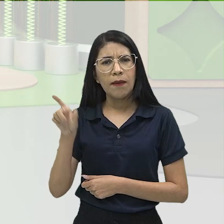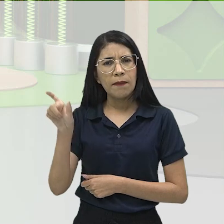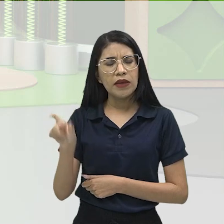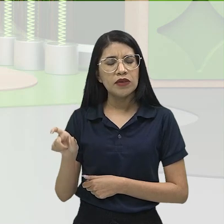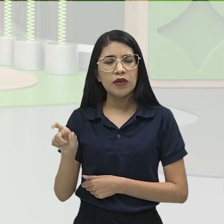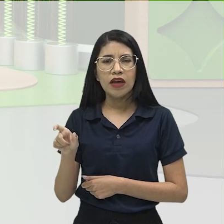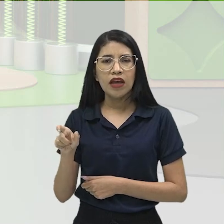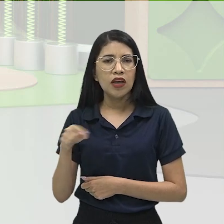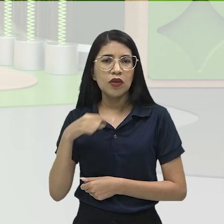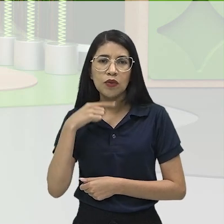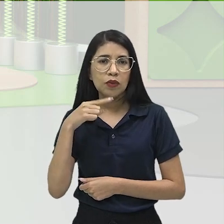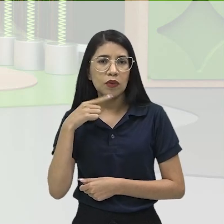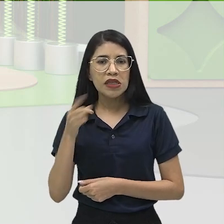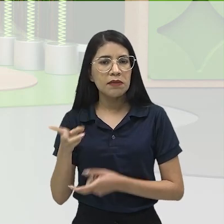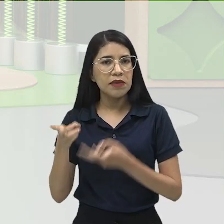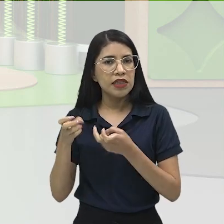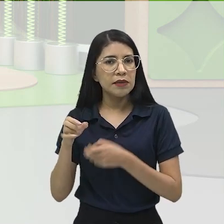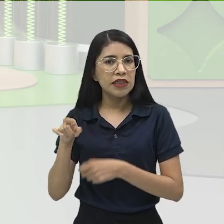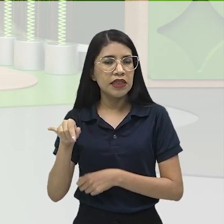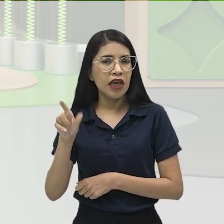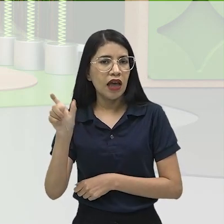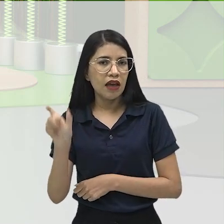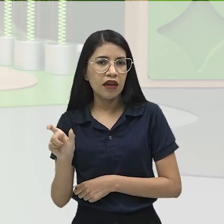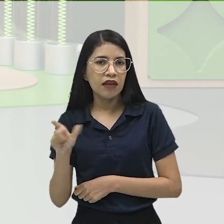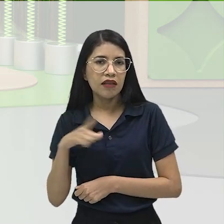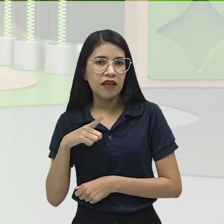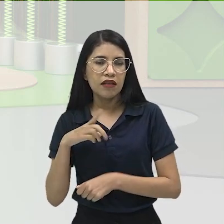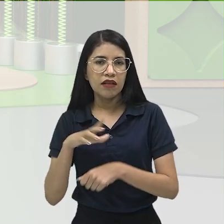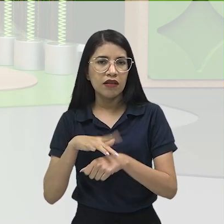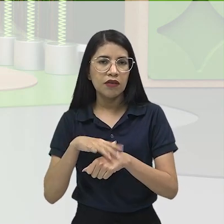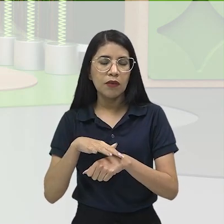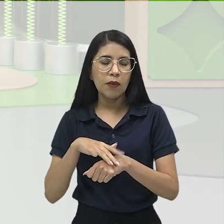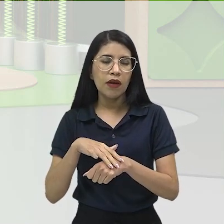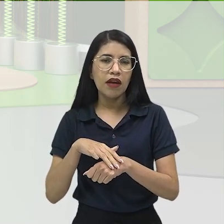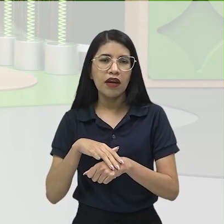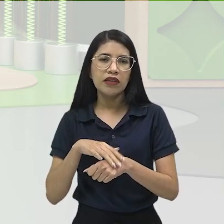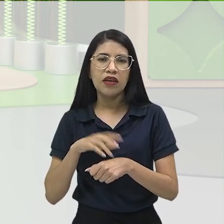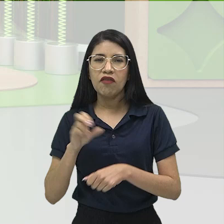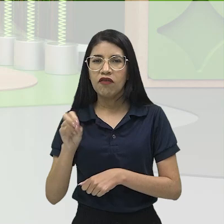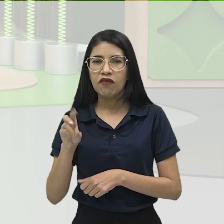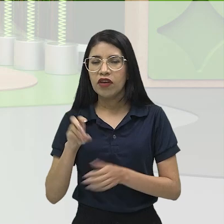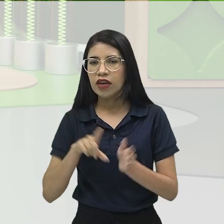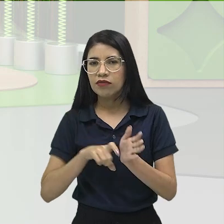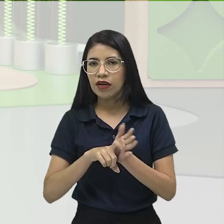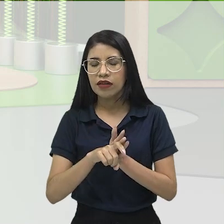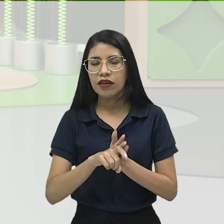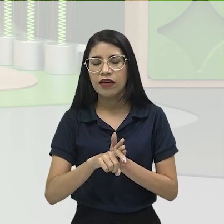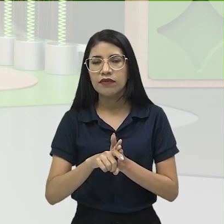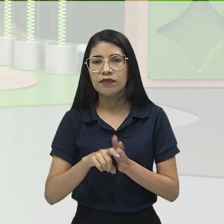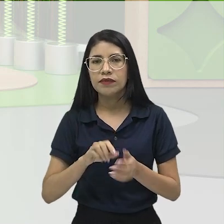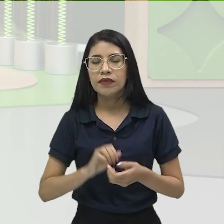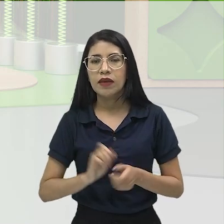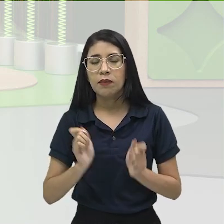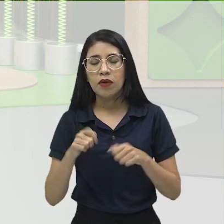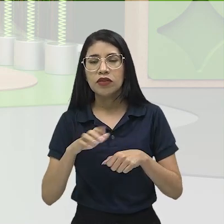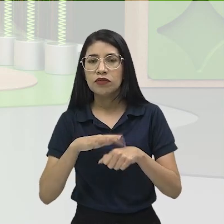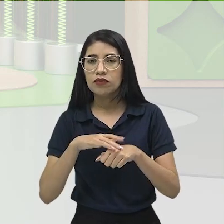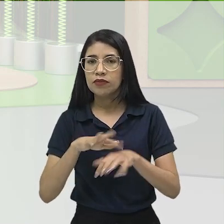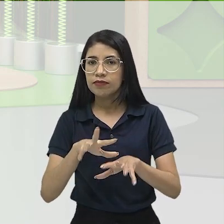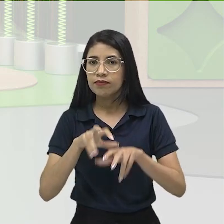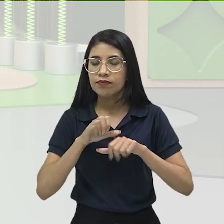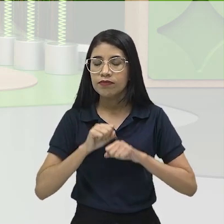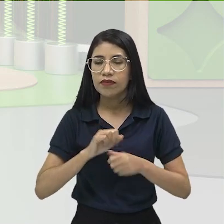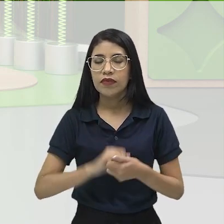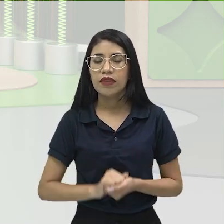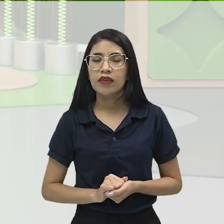vamos identificar que essa pessoa pode estar portando algum micro-organismo que poderia causar uma infecção dessas.